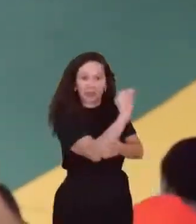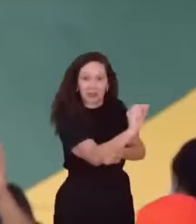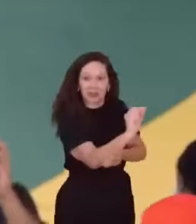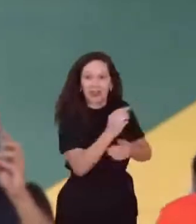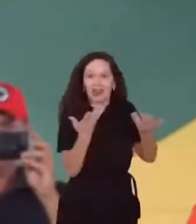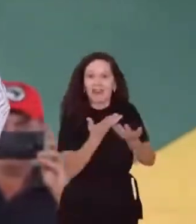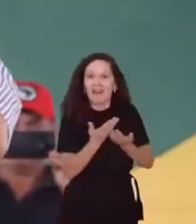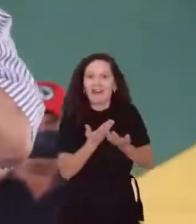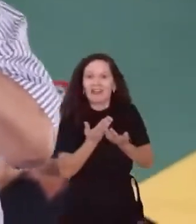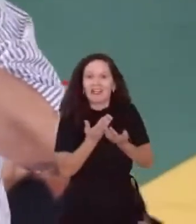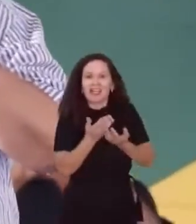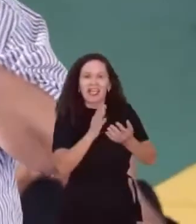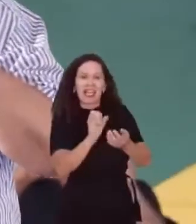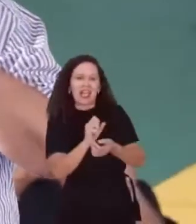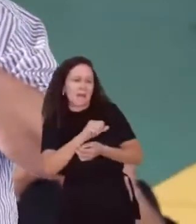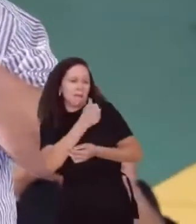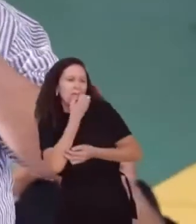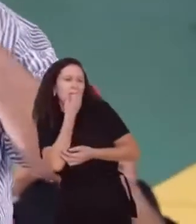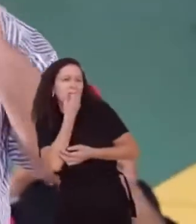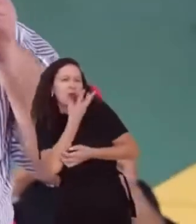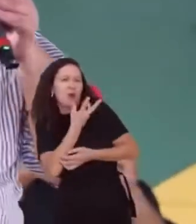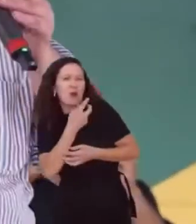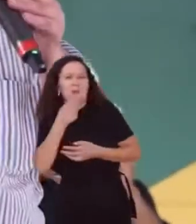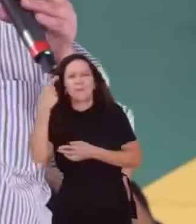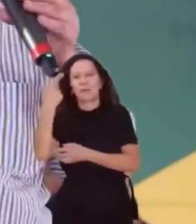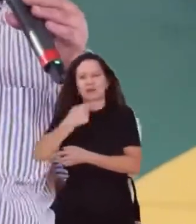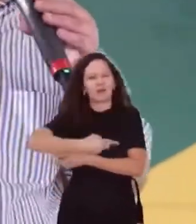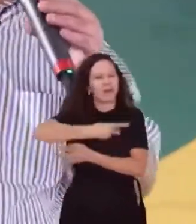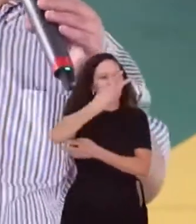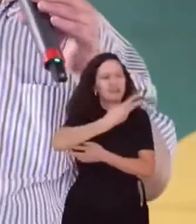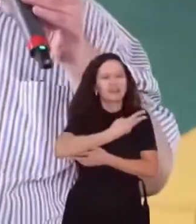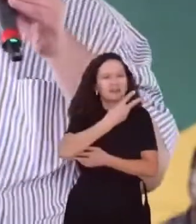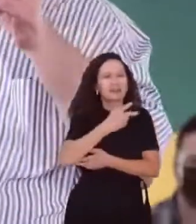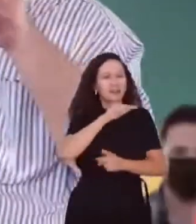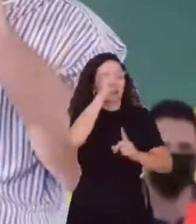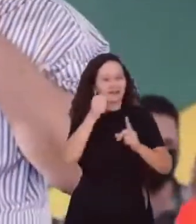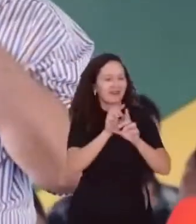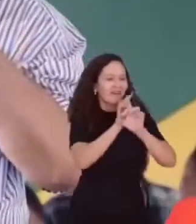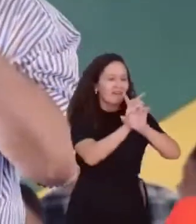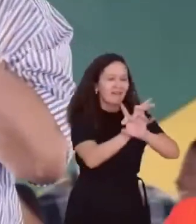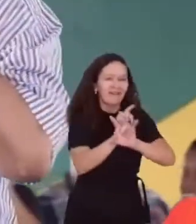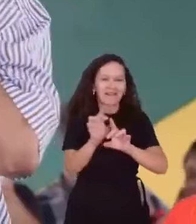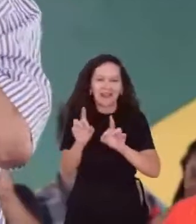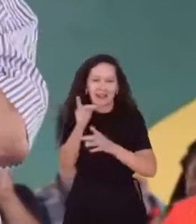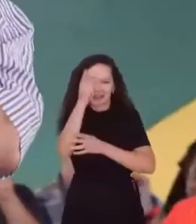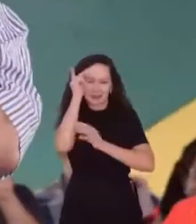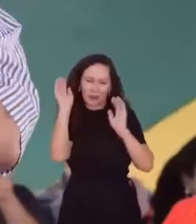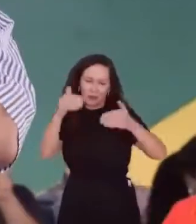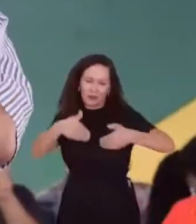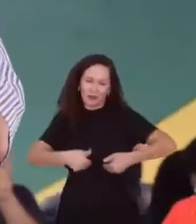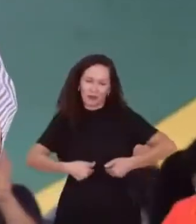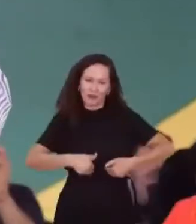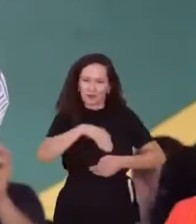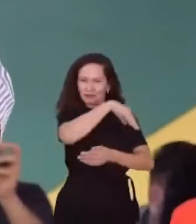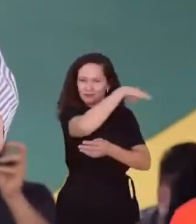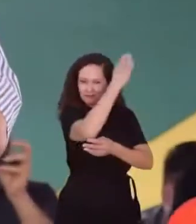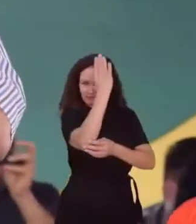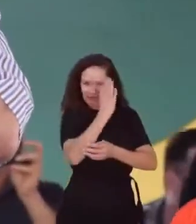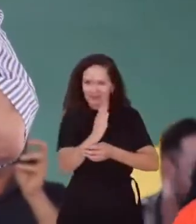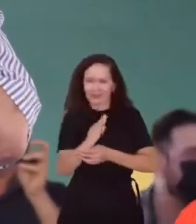segunda para vender aos esfomeados brasileiros sem salário,